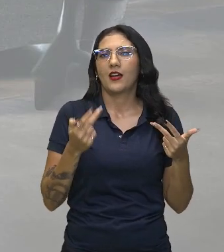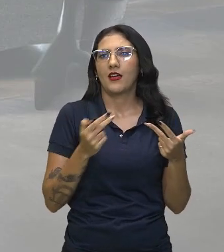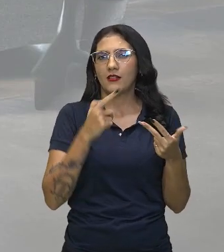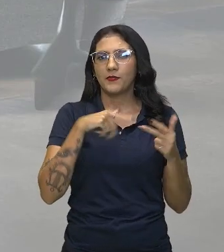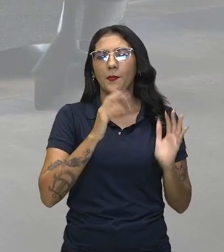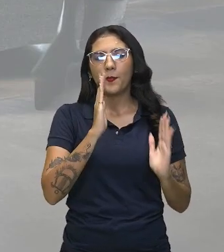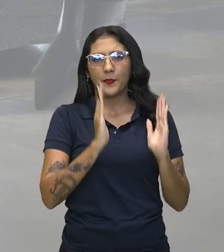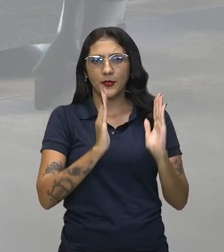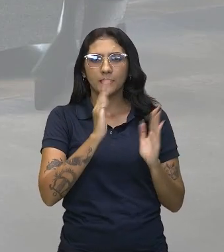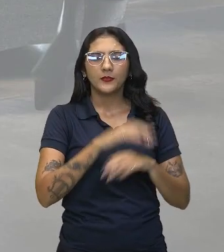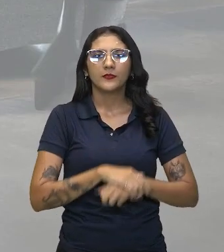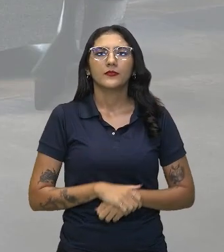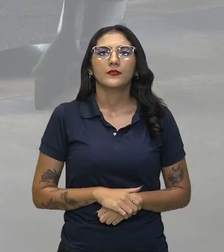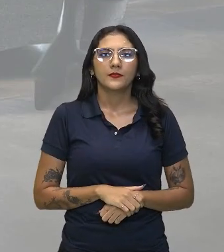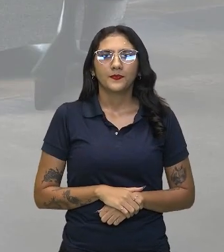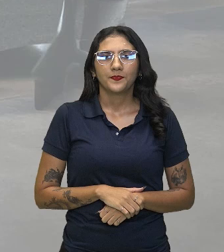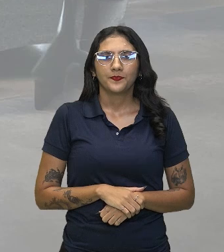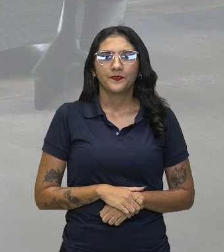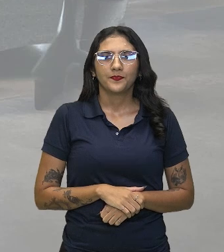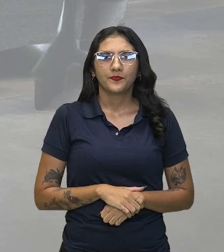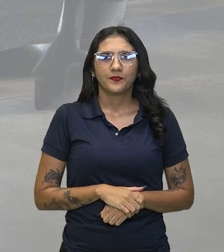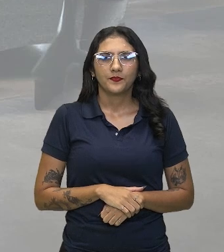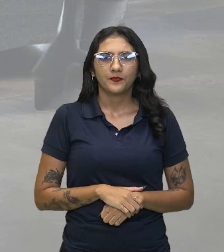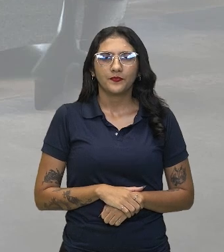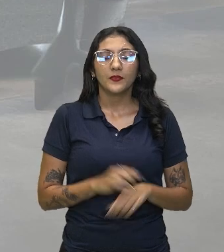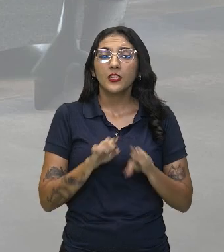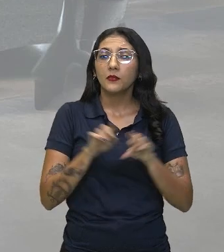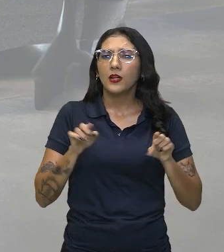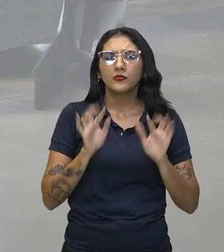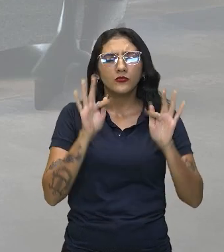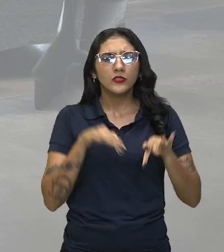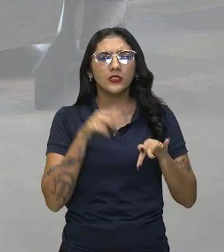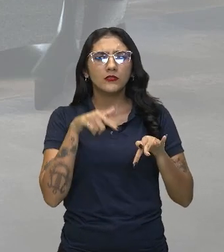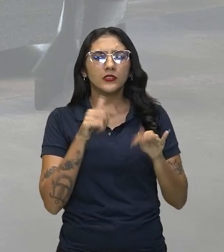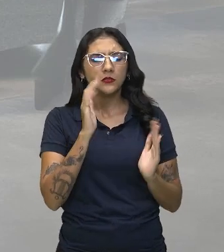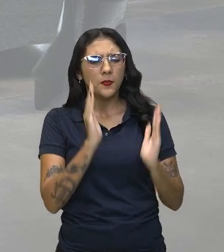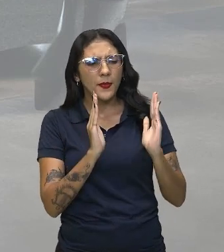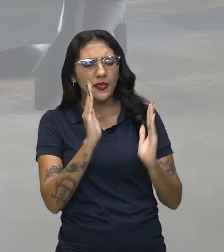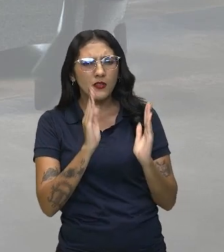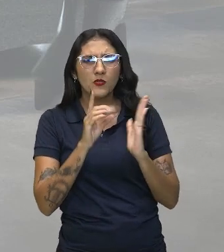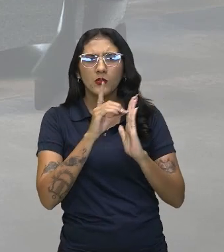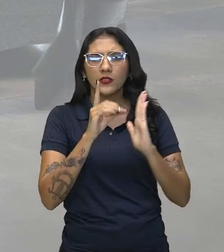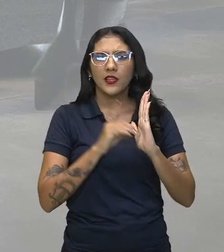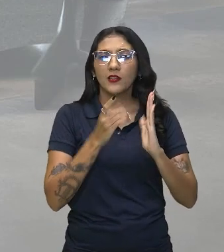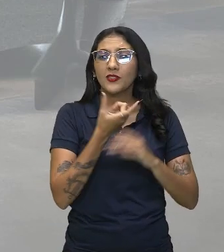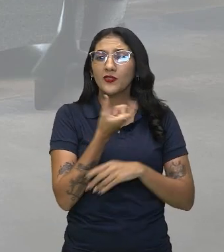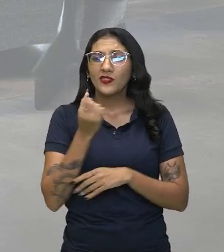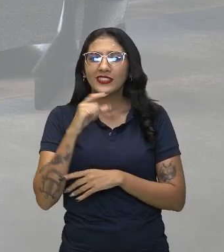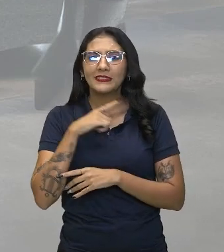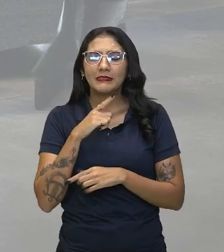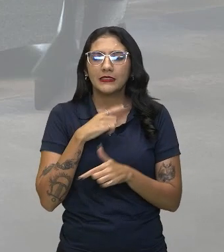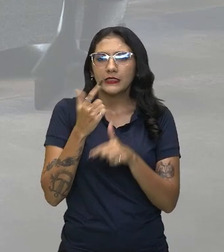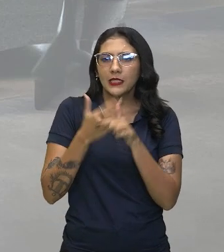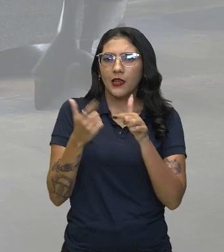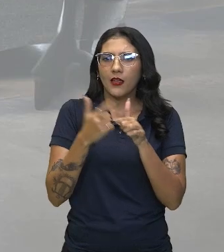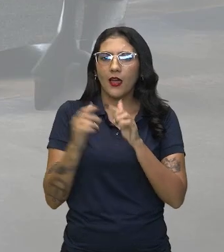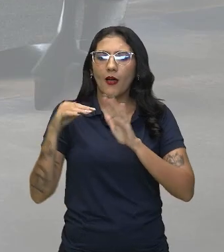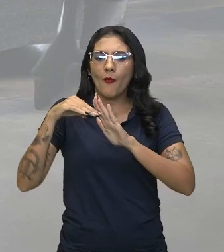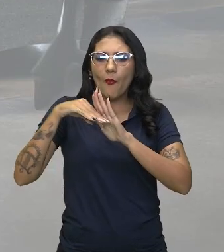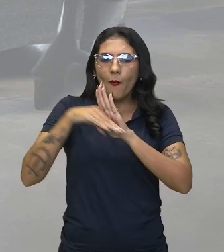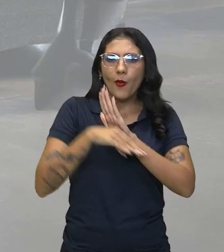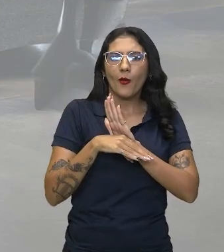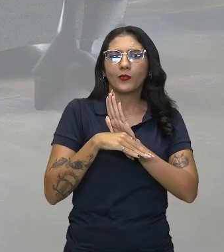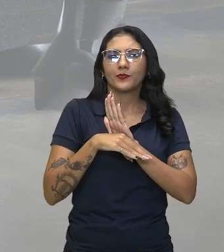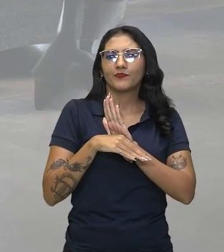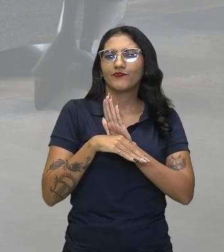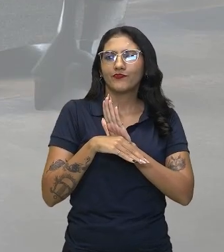Só que no final da década de 20, os Estados Unidos vai passar por uma crise generalizada. E aí a